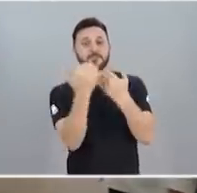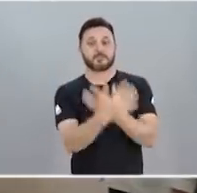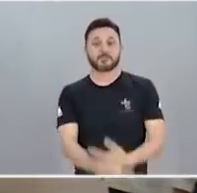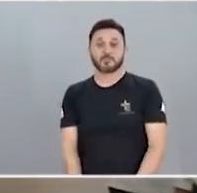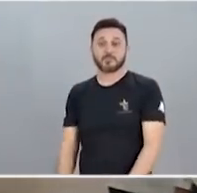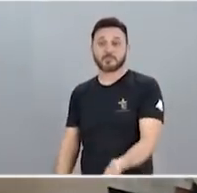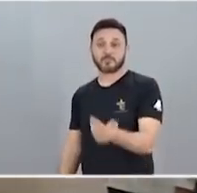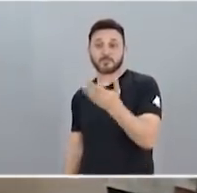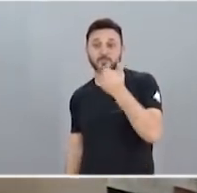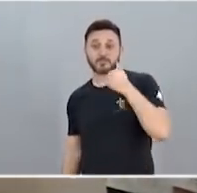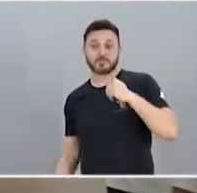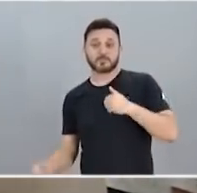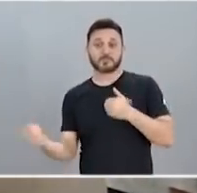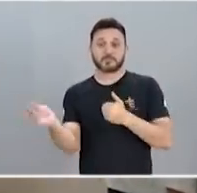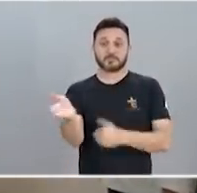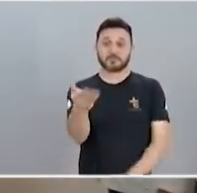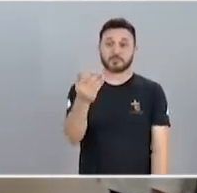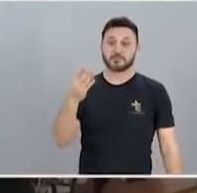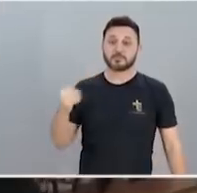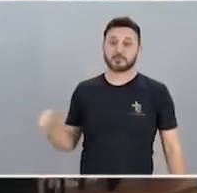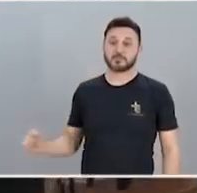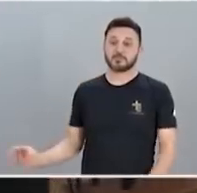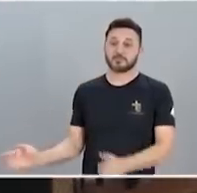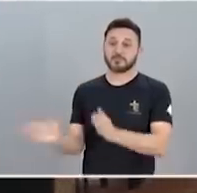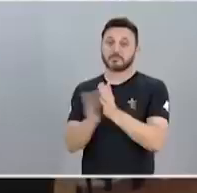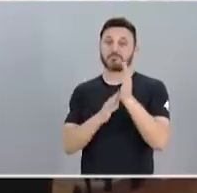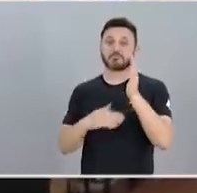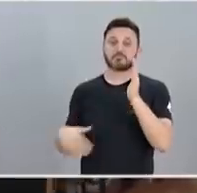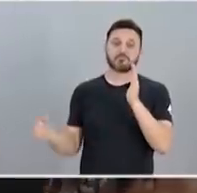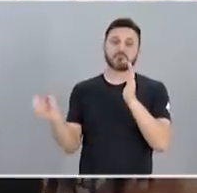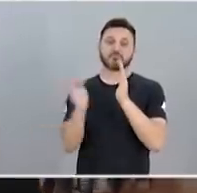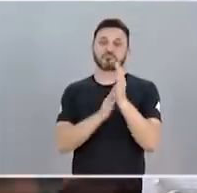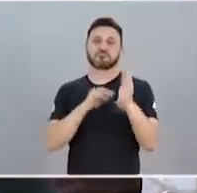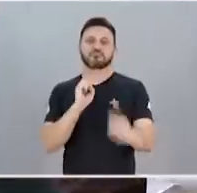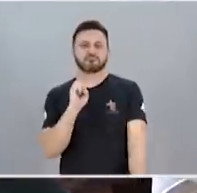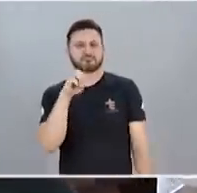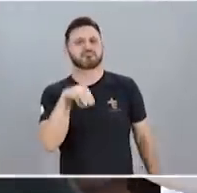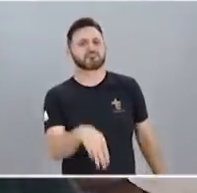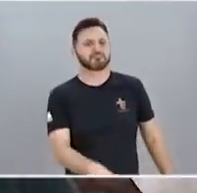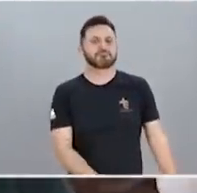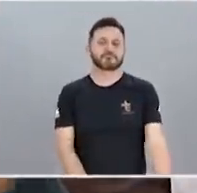cantar. Vem louvar, sim, vem.